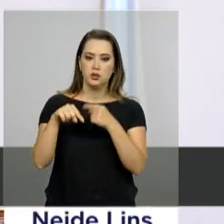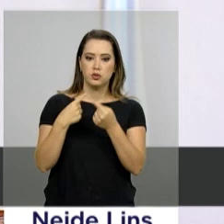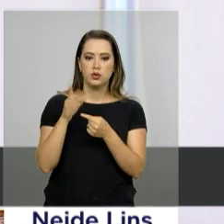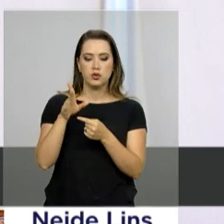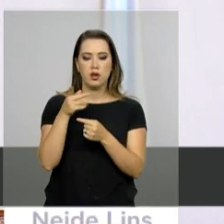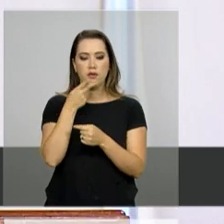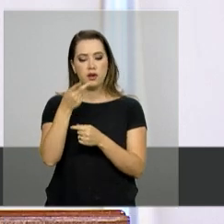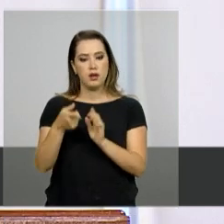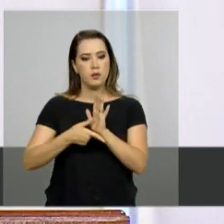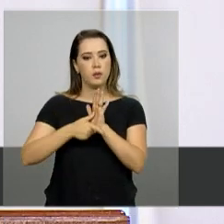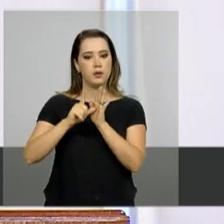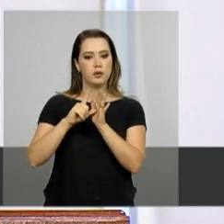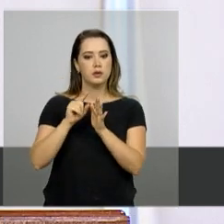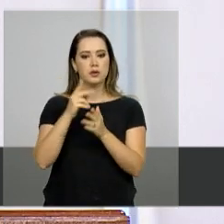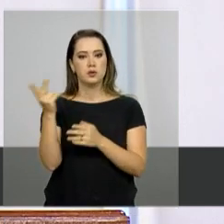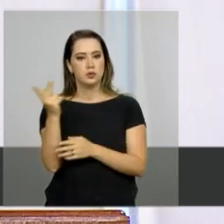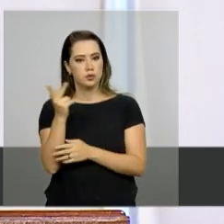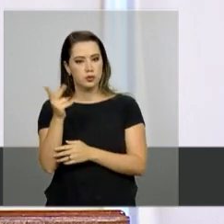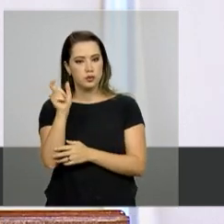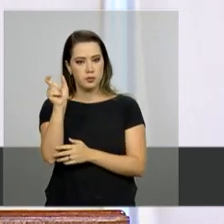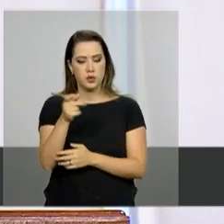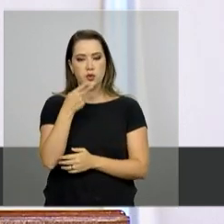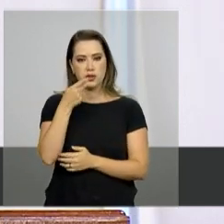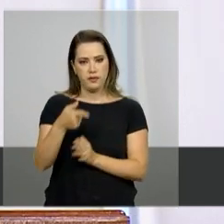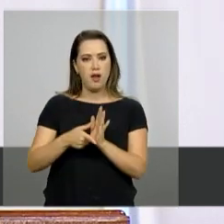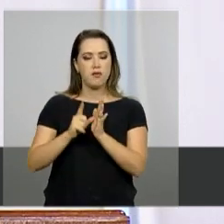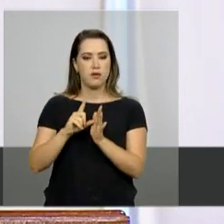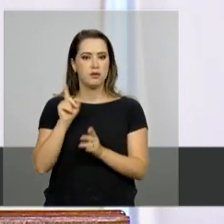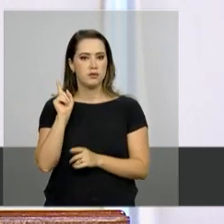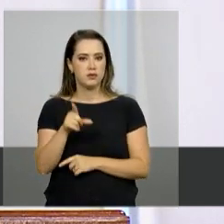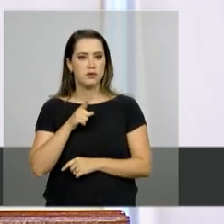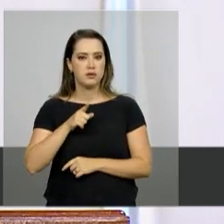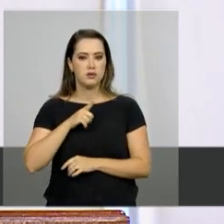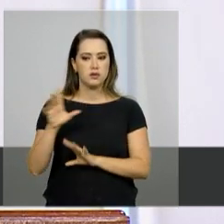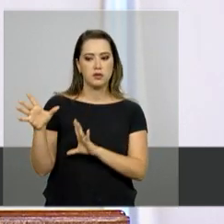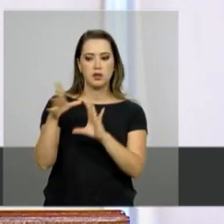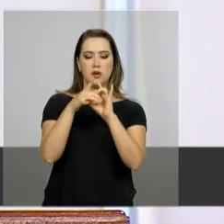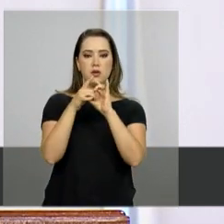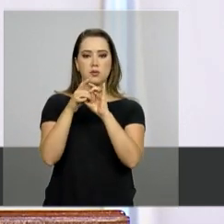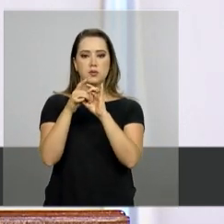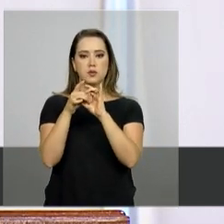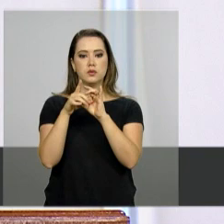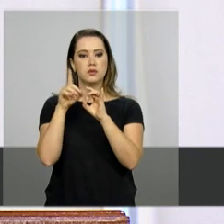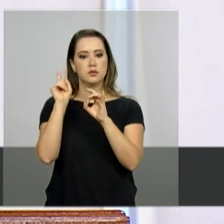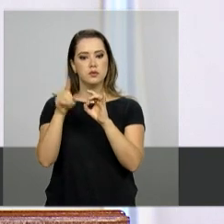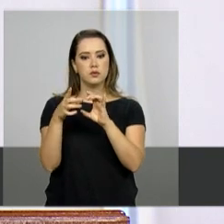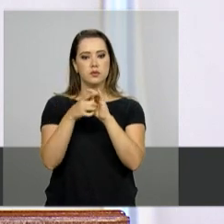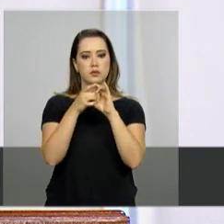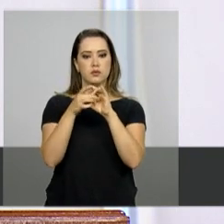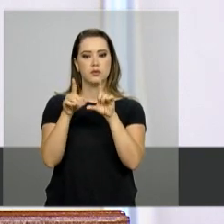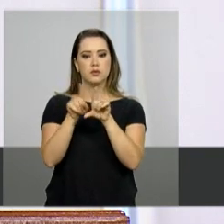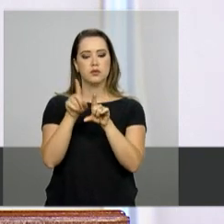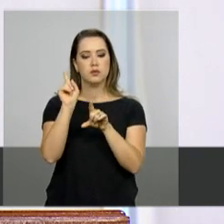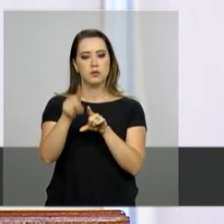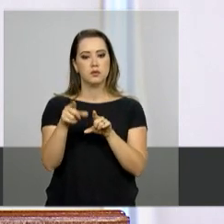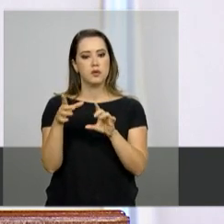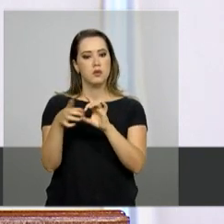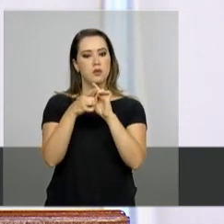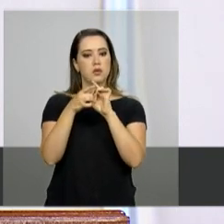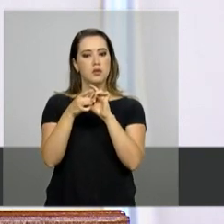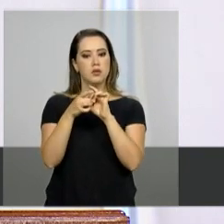já disseram ambos os oradores que há uma integração tentada no amor se a uma